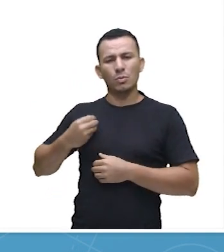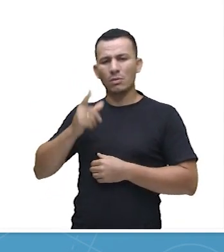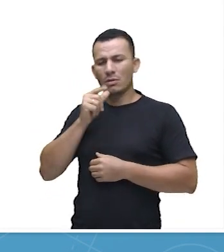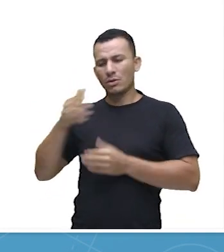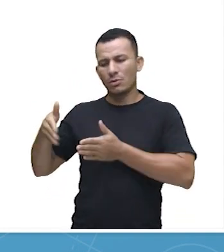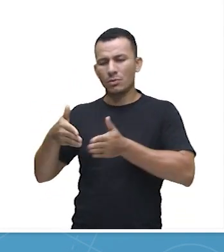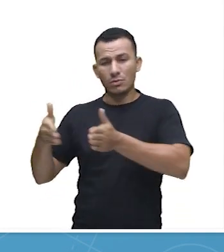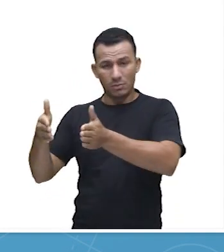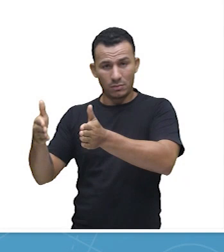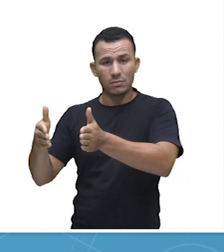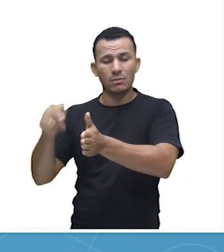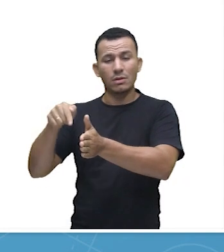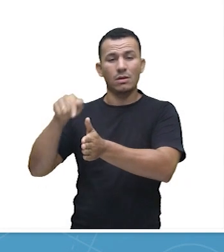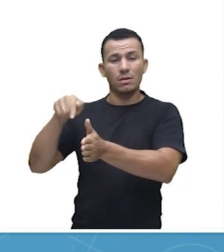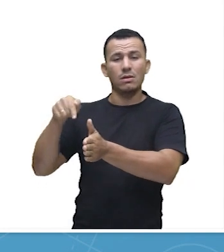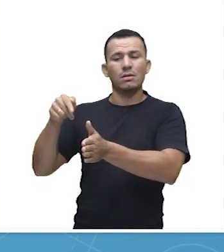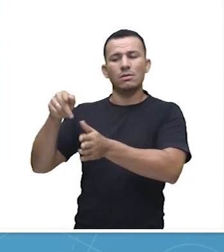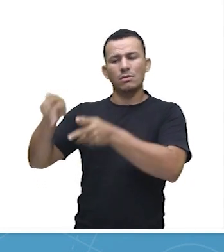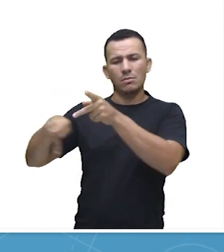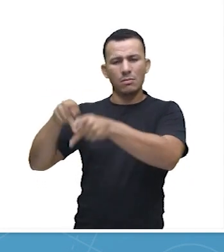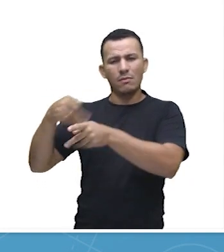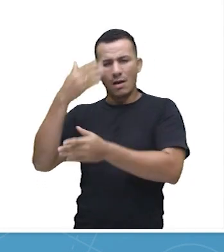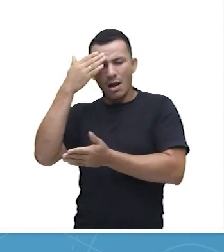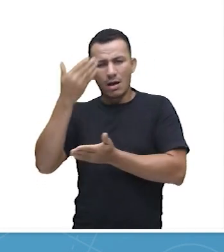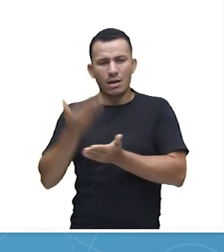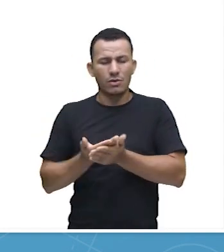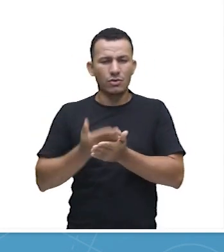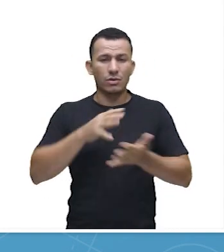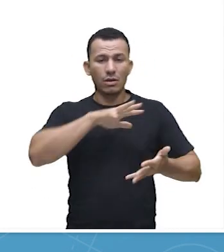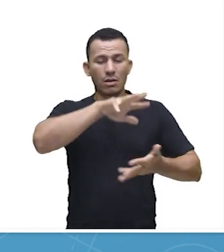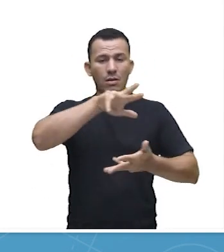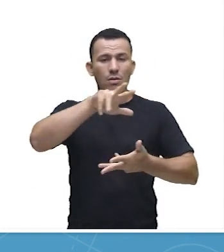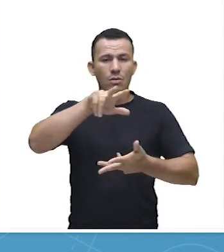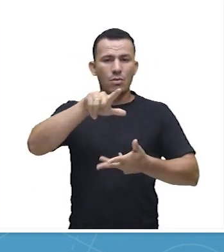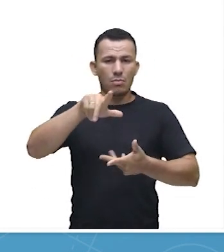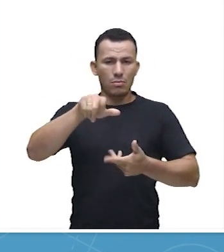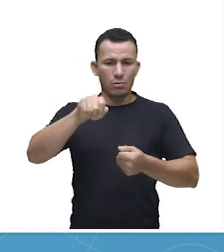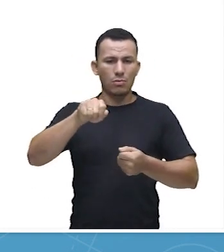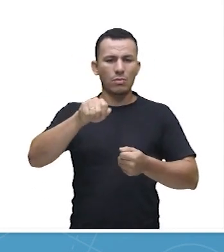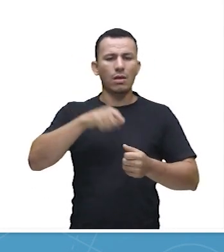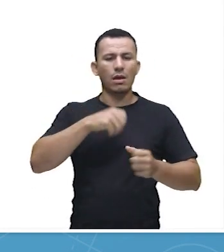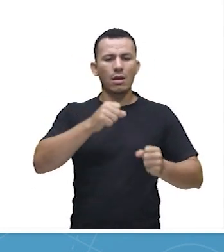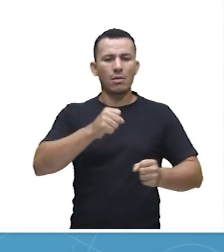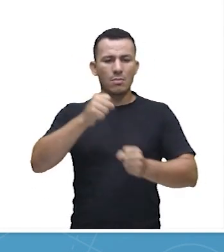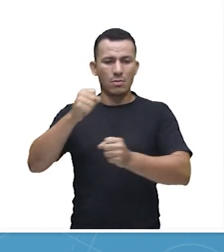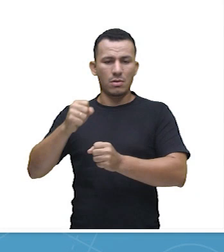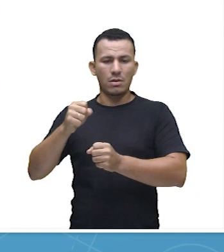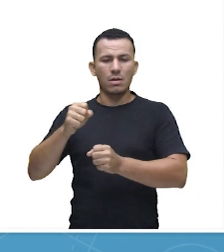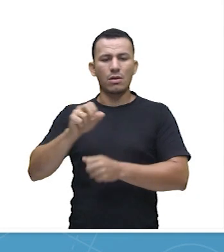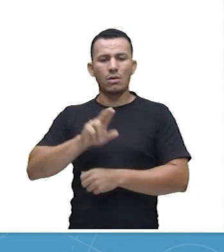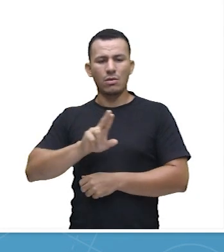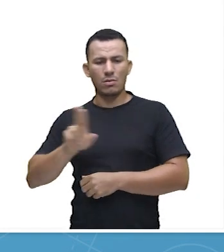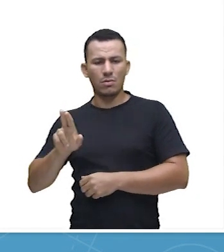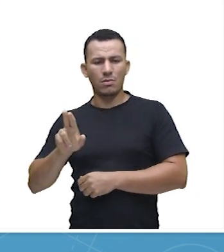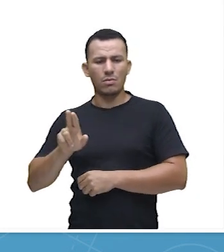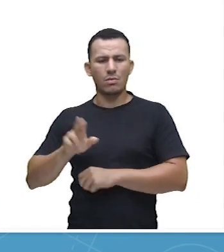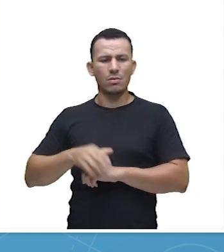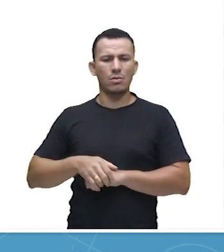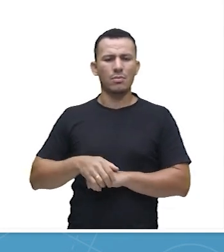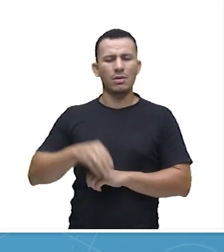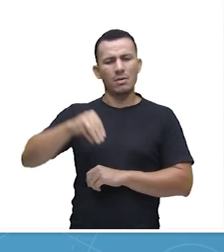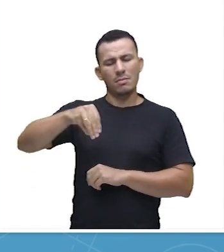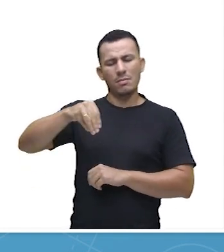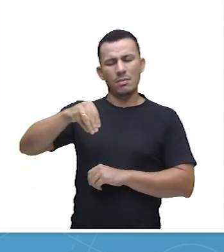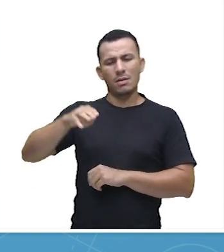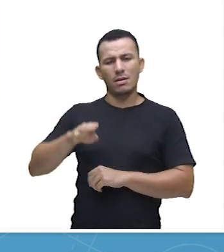Iguaçu, acreditavam que o mundo era governado por M'Boi, tá bom? Então, esse aí vai